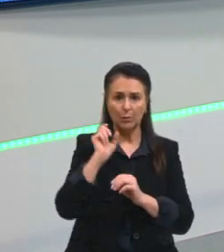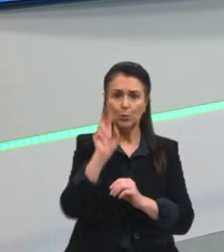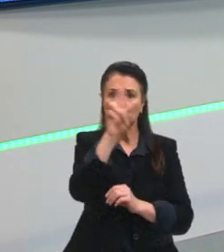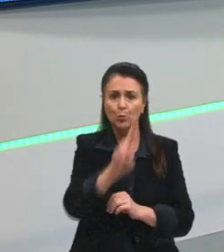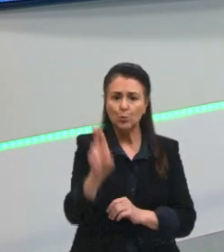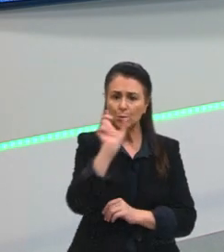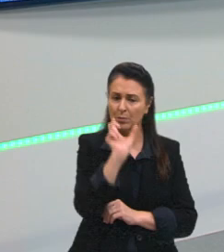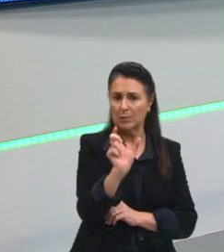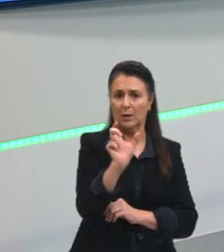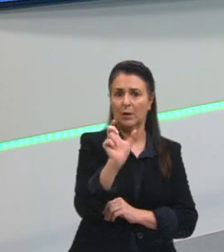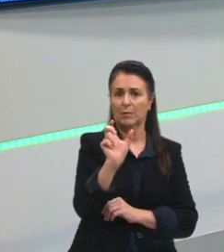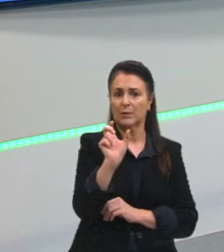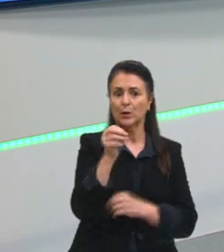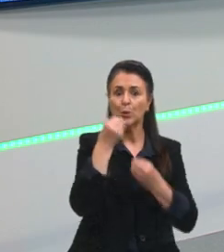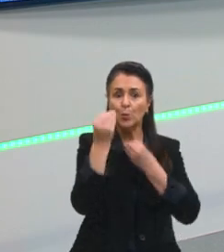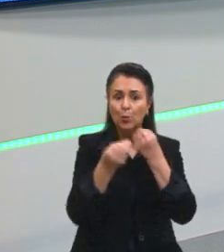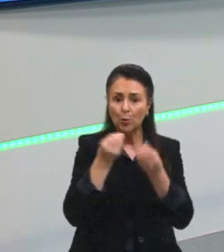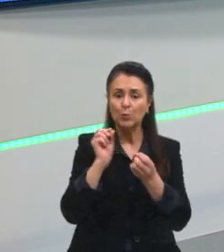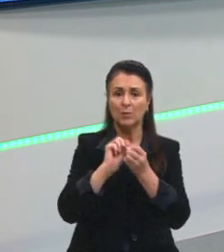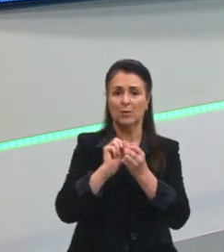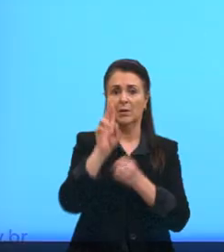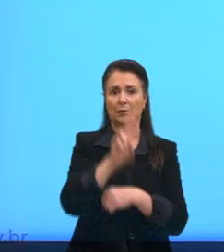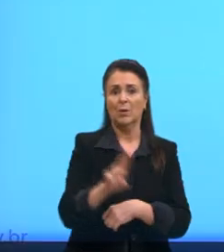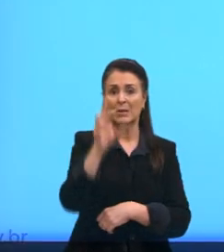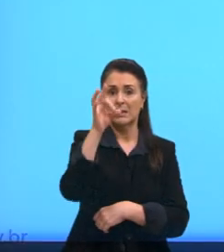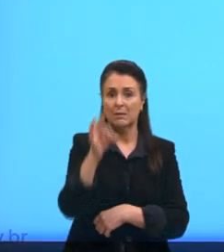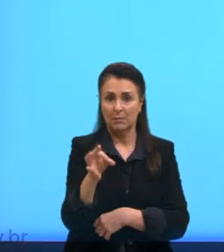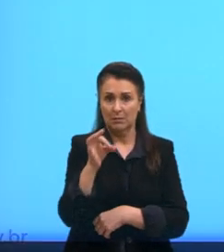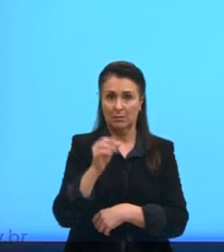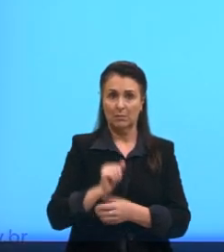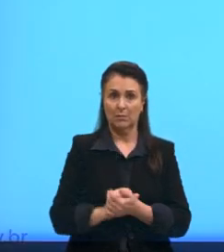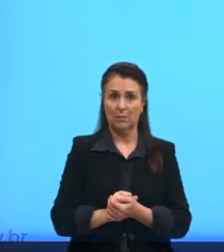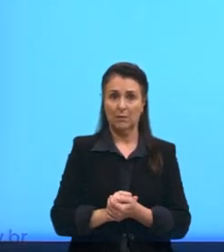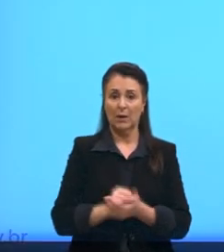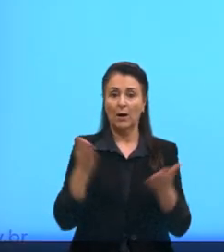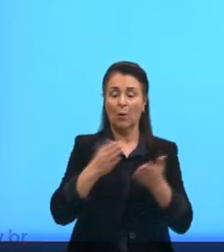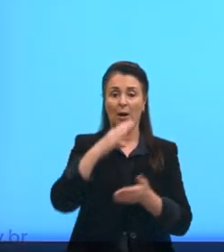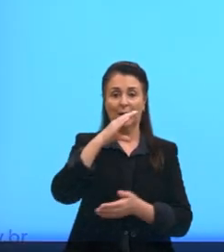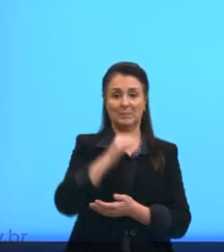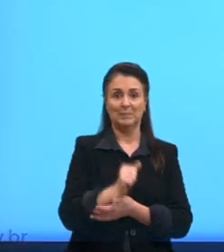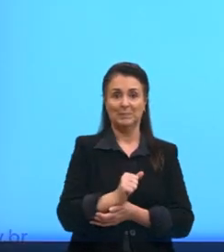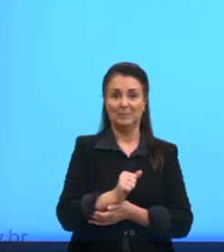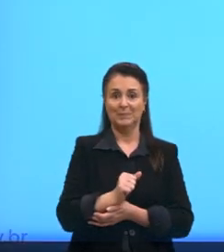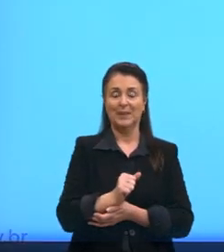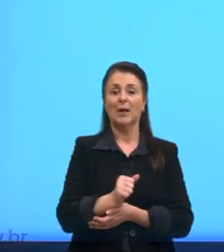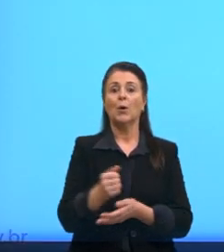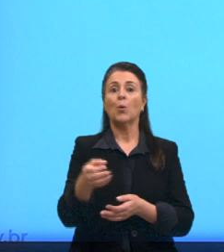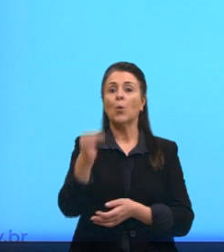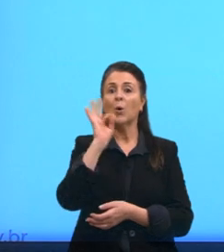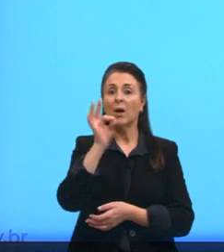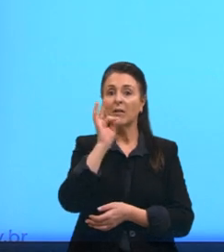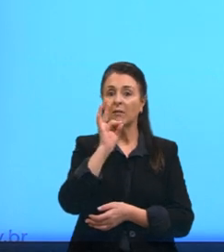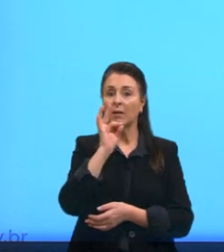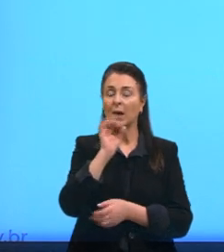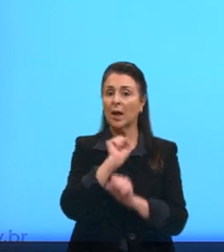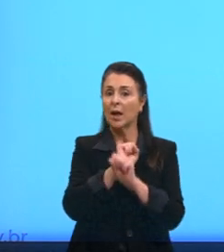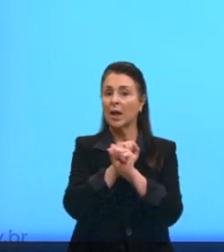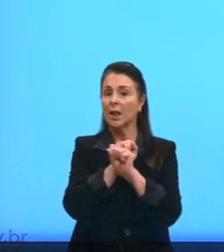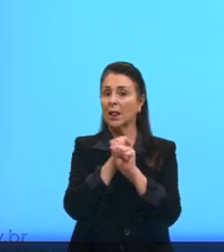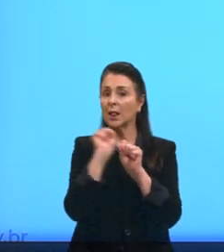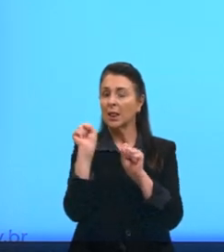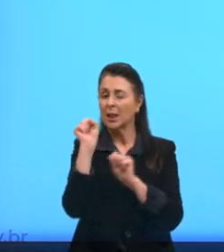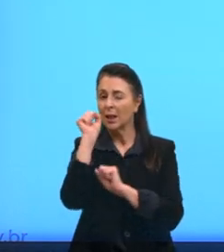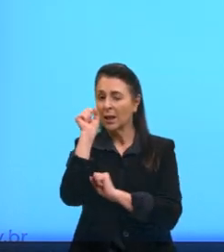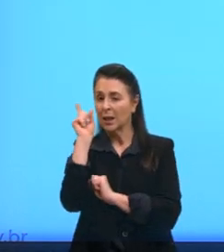palavras e universo que as palavras dos frases então o coffee break coffee break significa